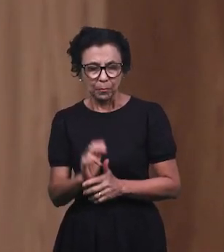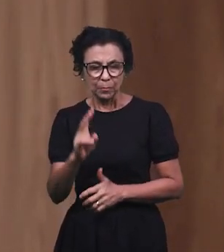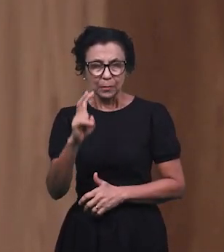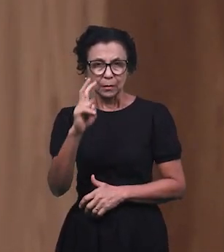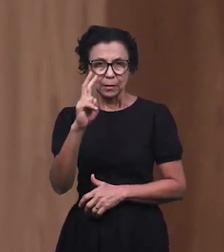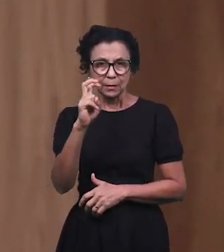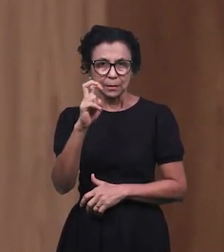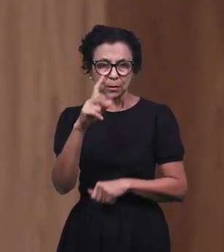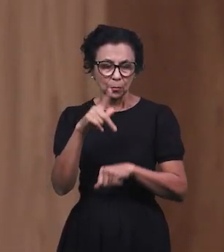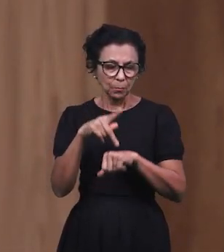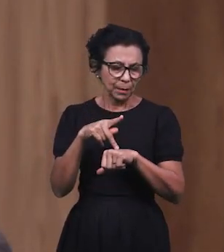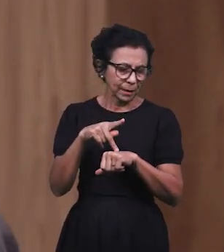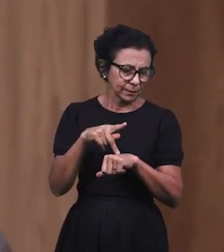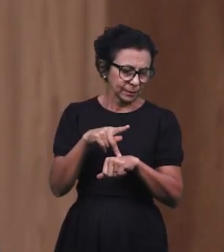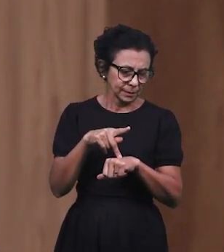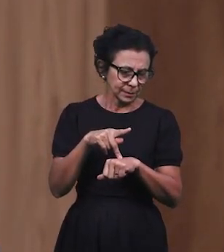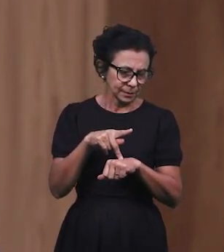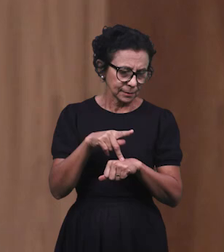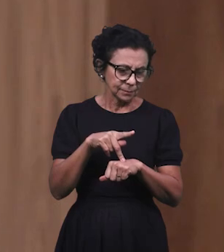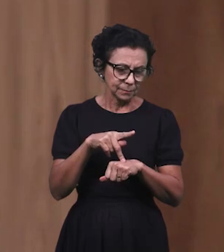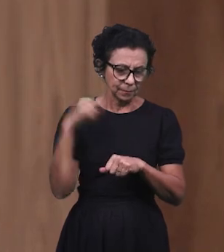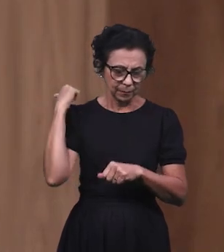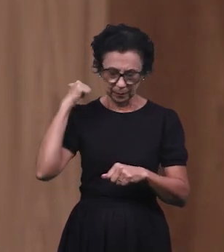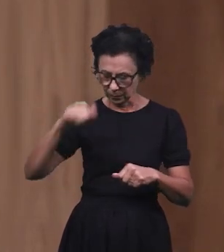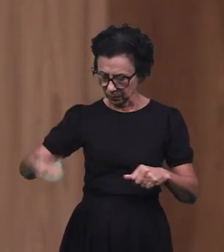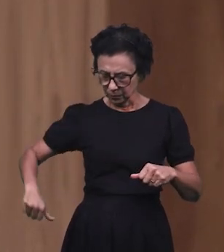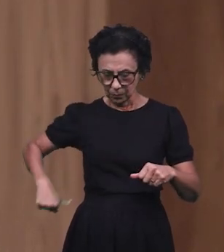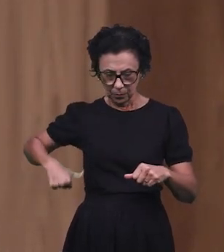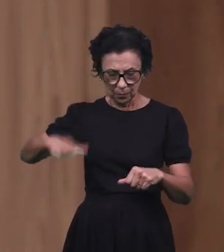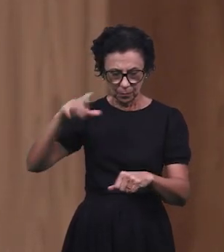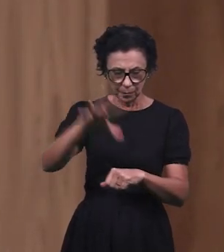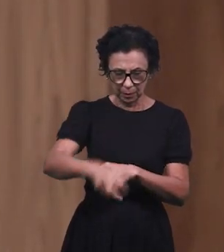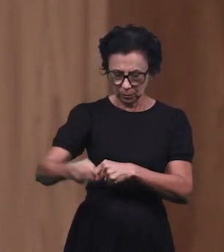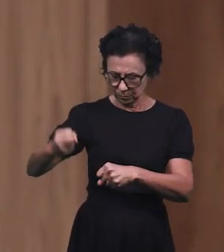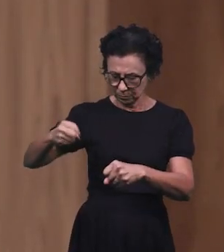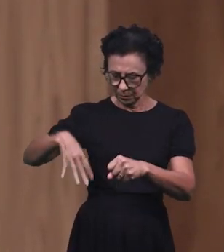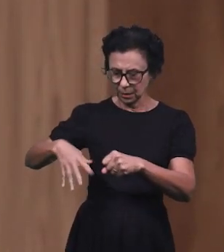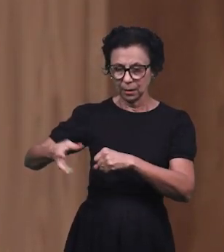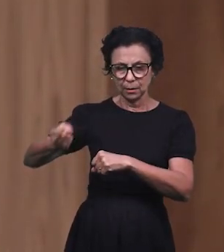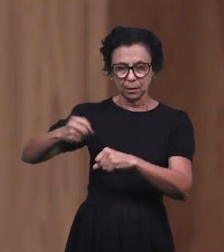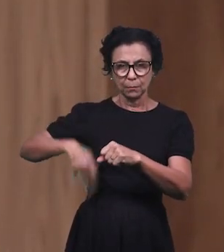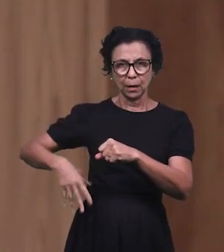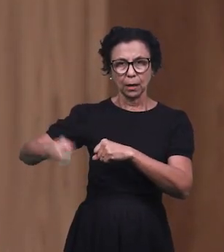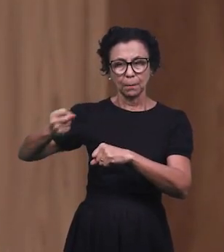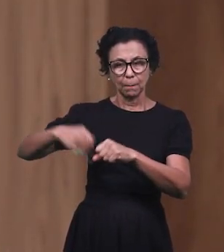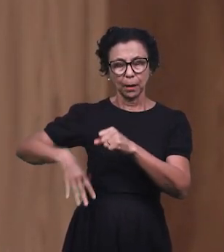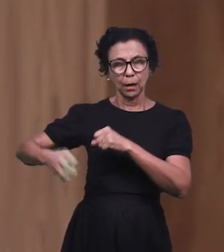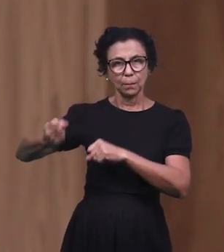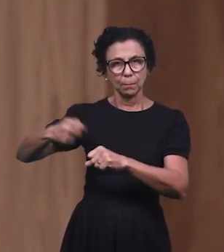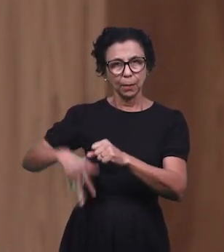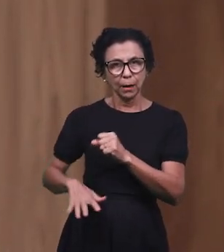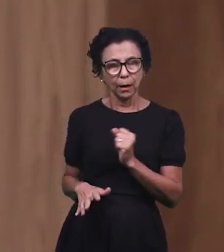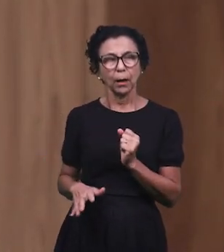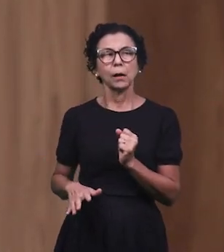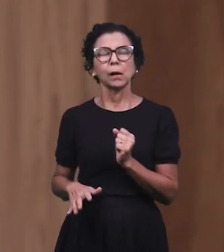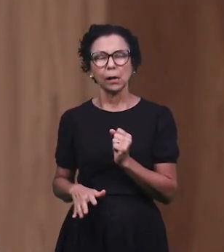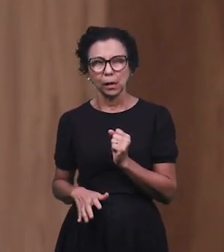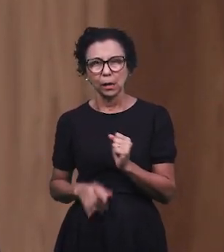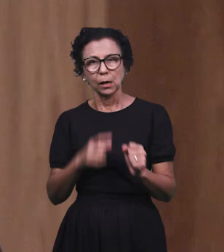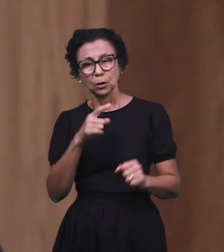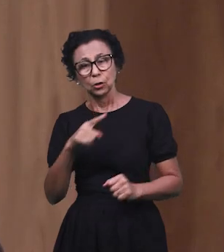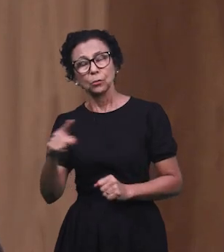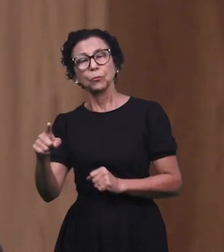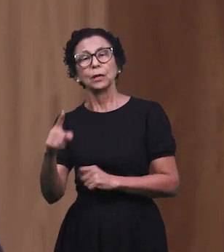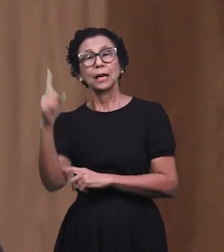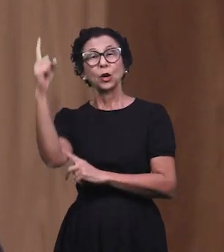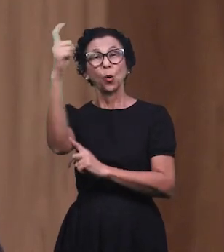Vamos para a batalha? É ir ao Espírito Santo. É mergulhar, é se humilhar, é buscar, é orar e usar